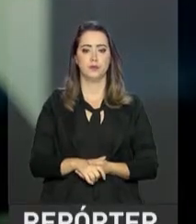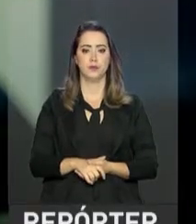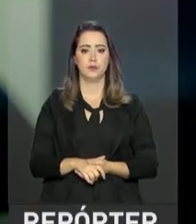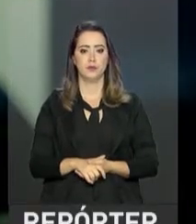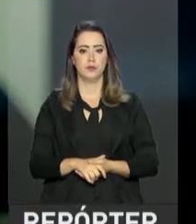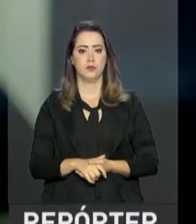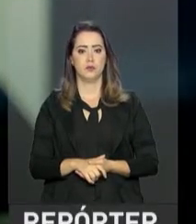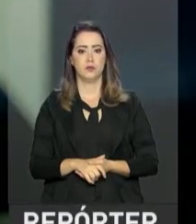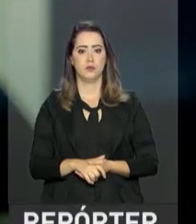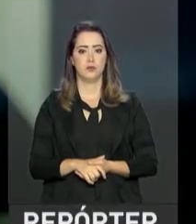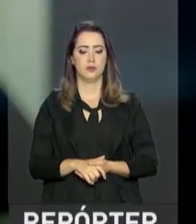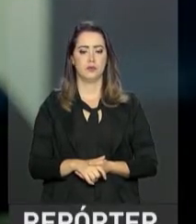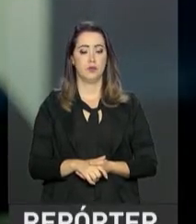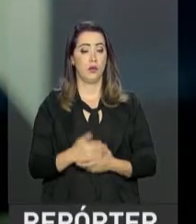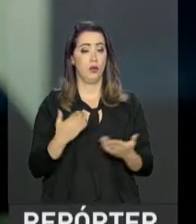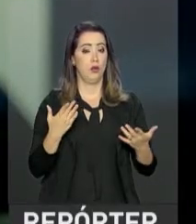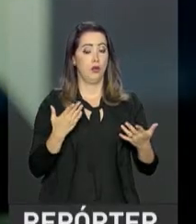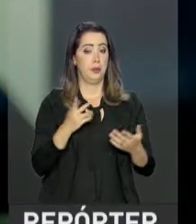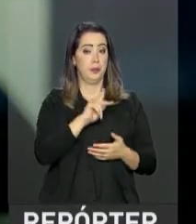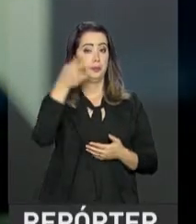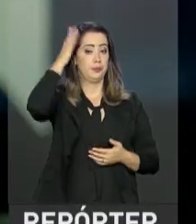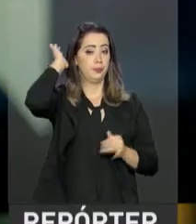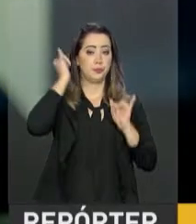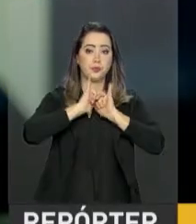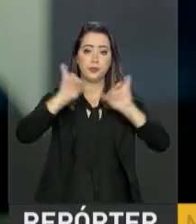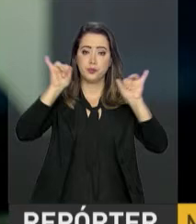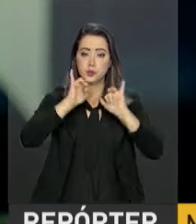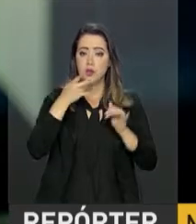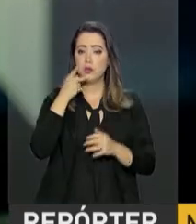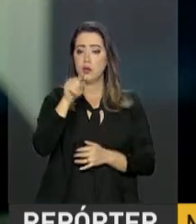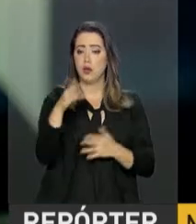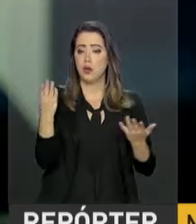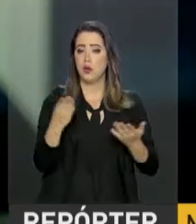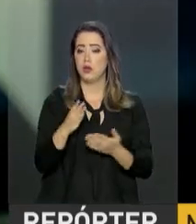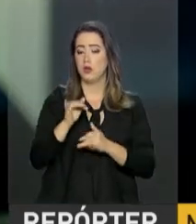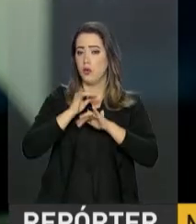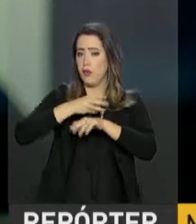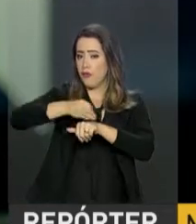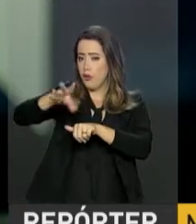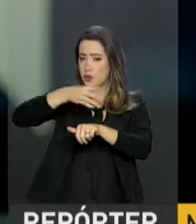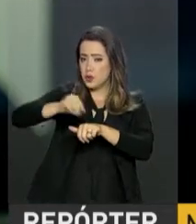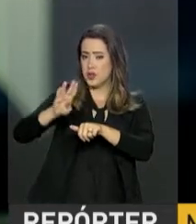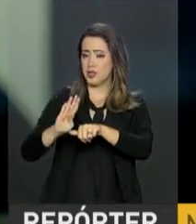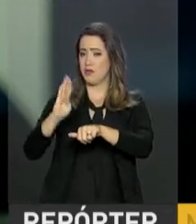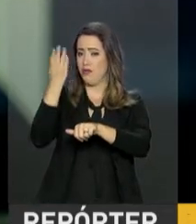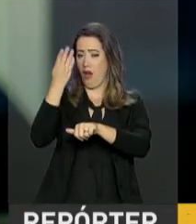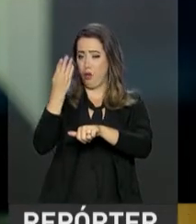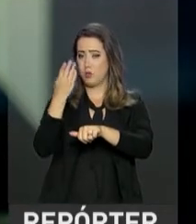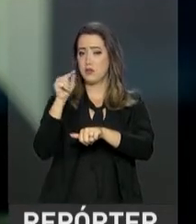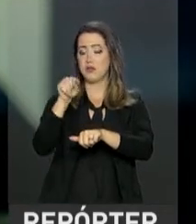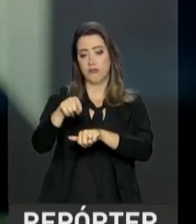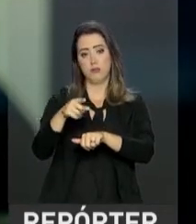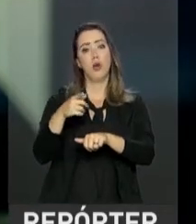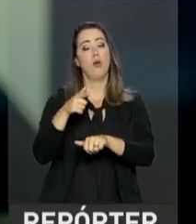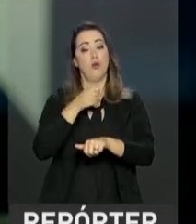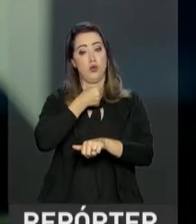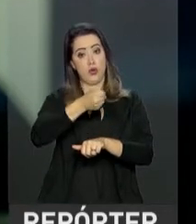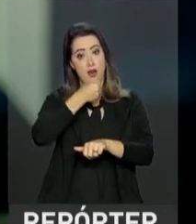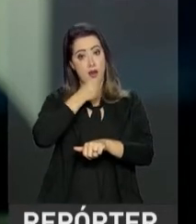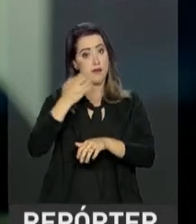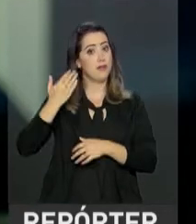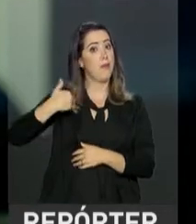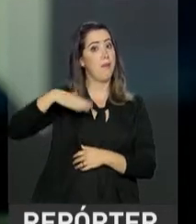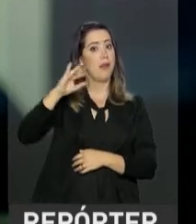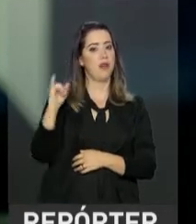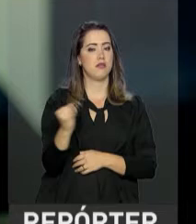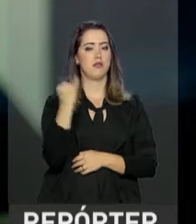com a disseminação das fake news, o trabalho dos jornalistas ganha mais peso. Segundo ele, a liberdade de imprensa é